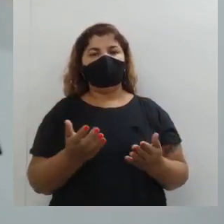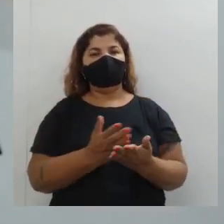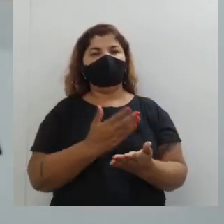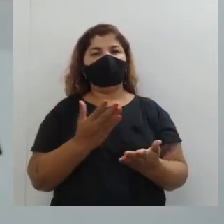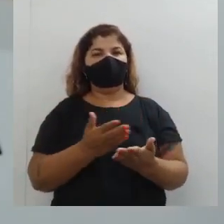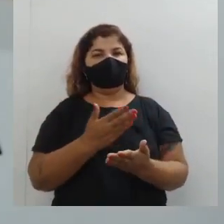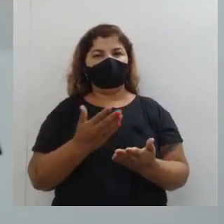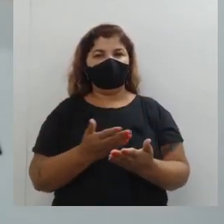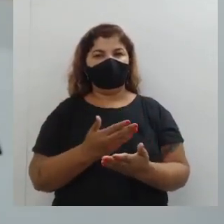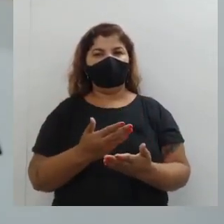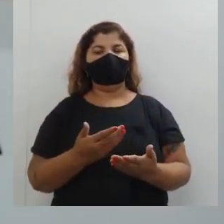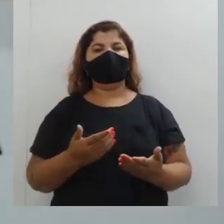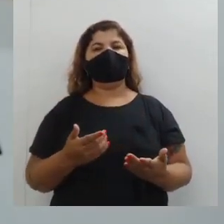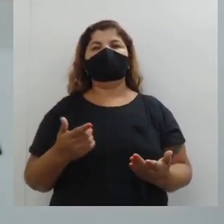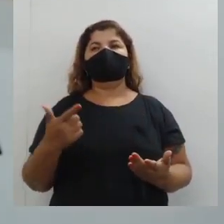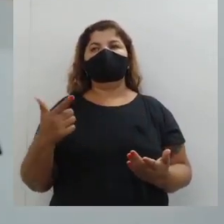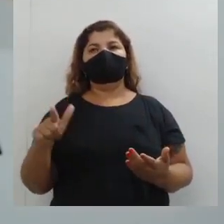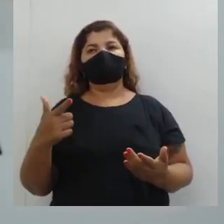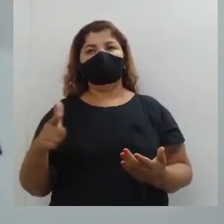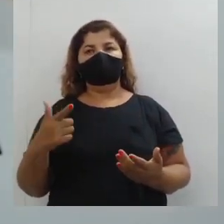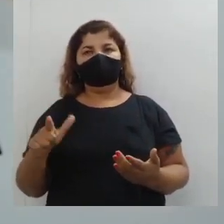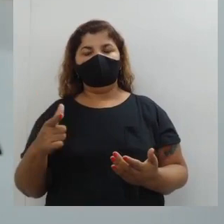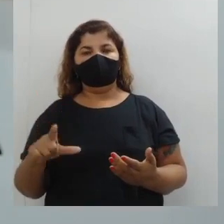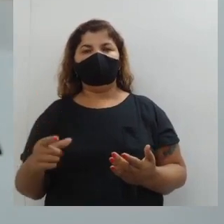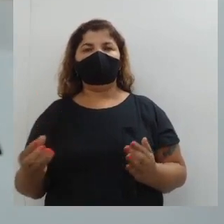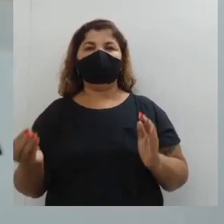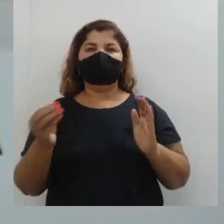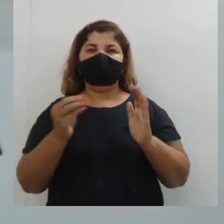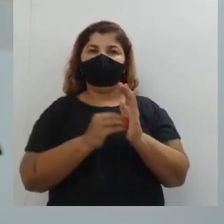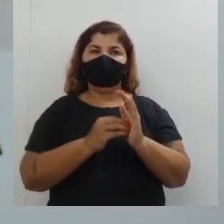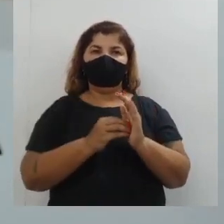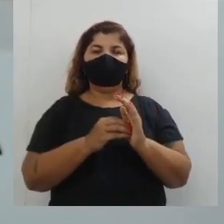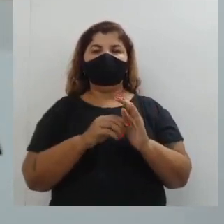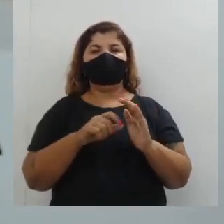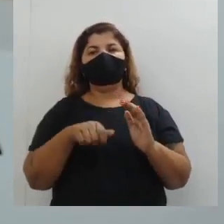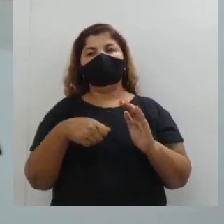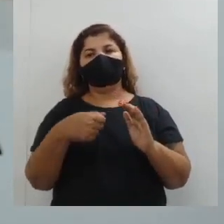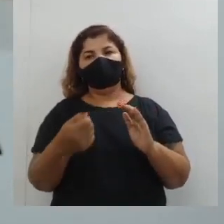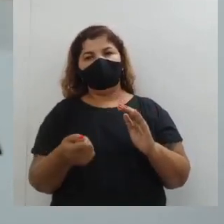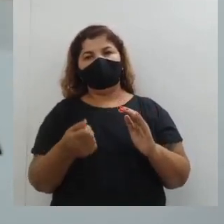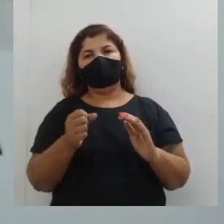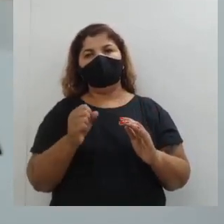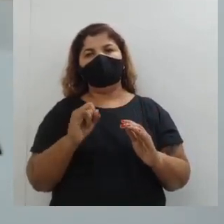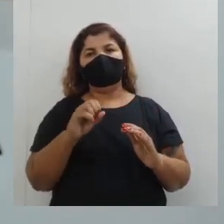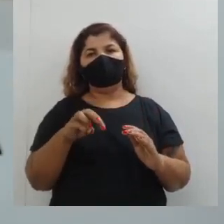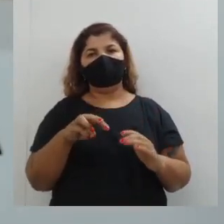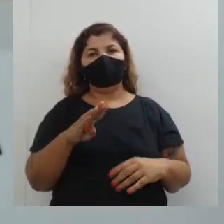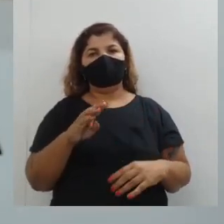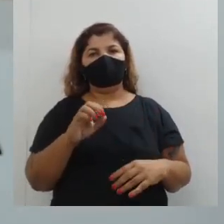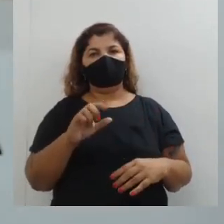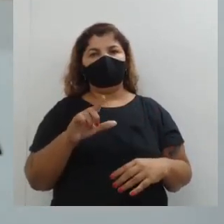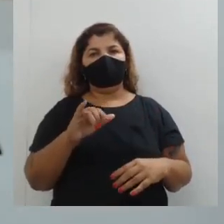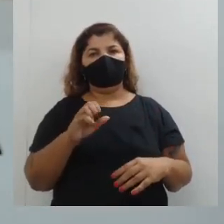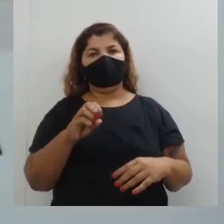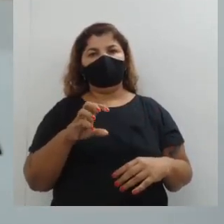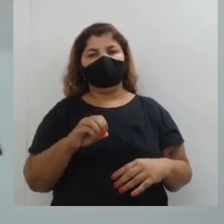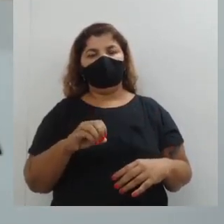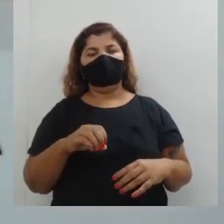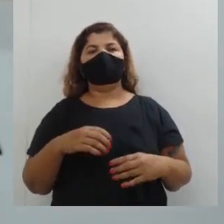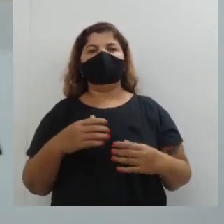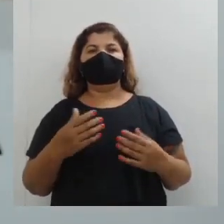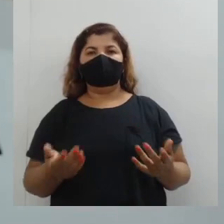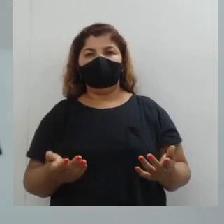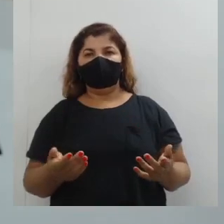são categorizadas nem no simbolismo, parnasianismo, e nem também elas são